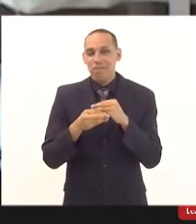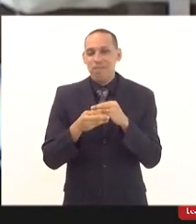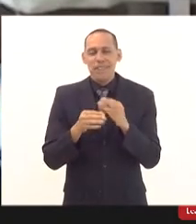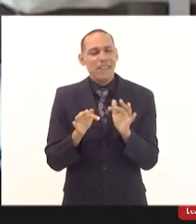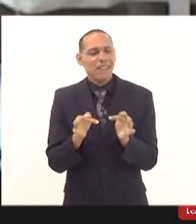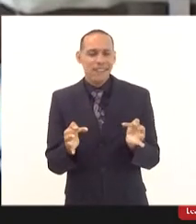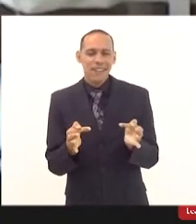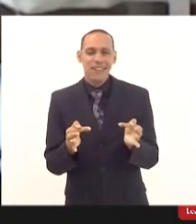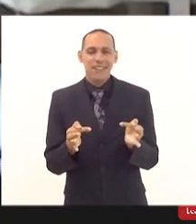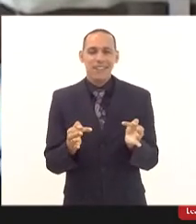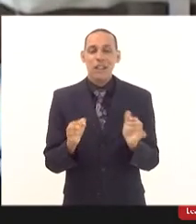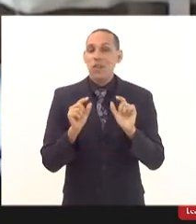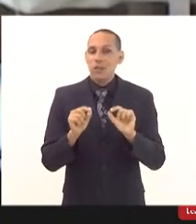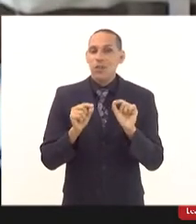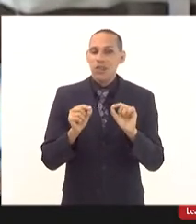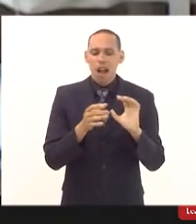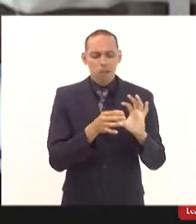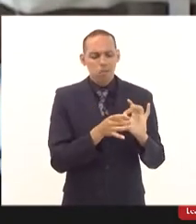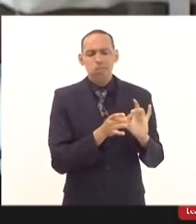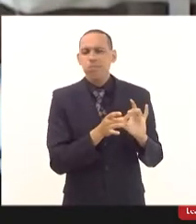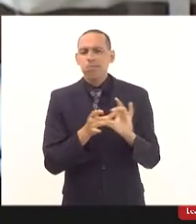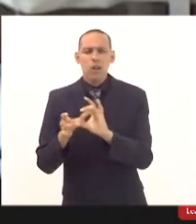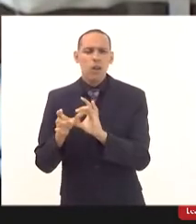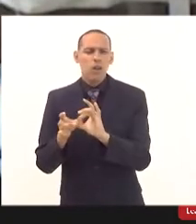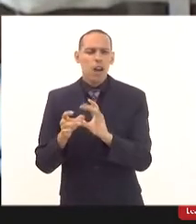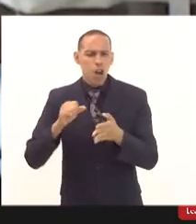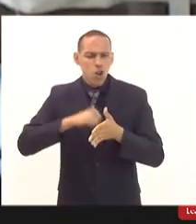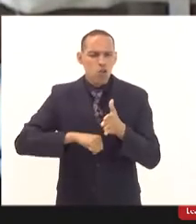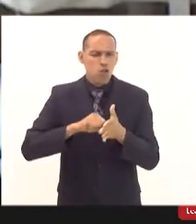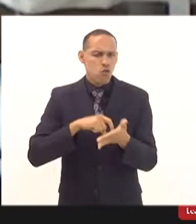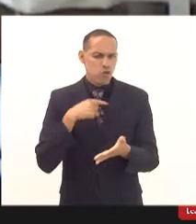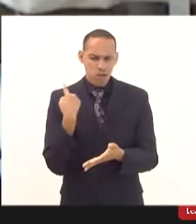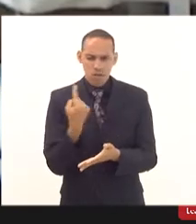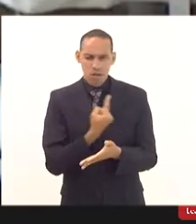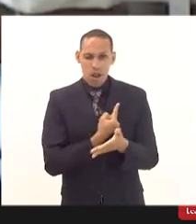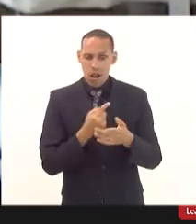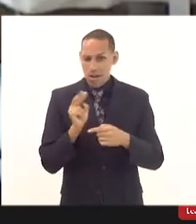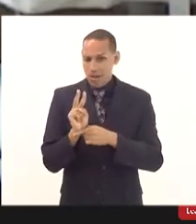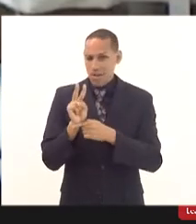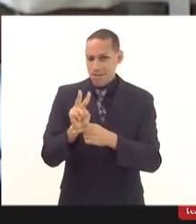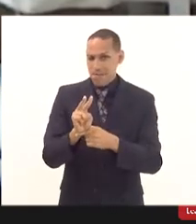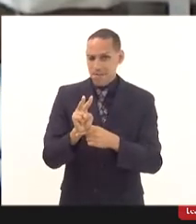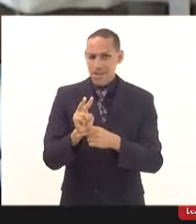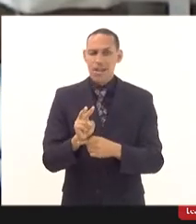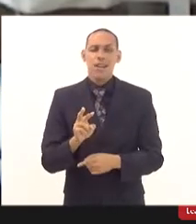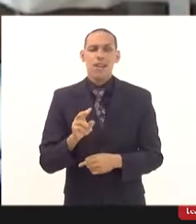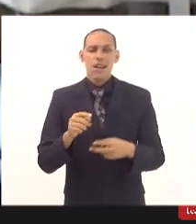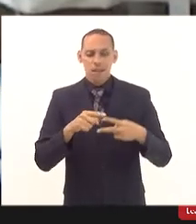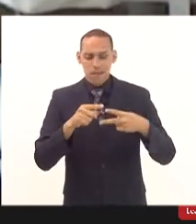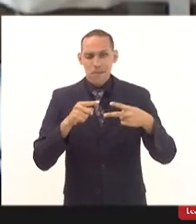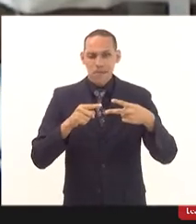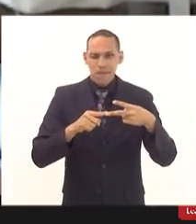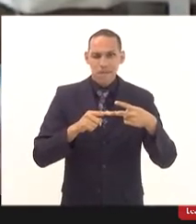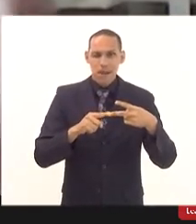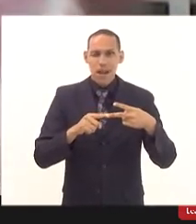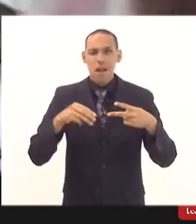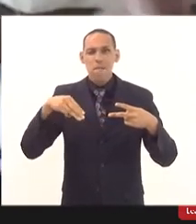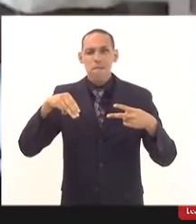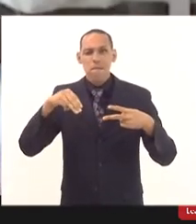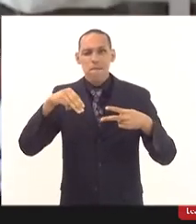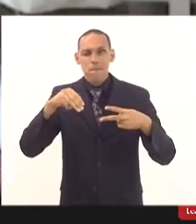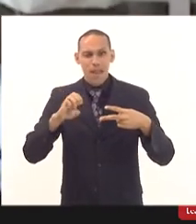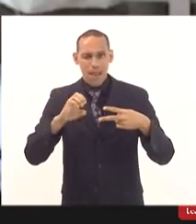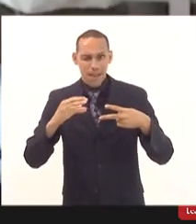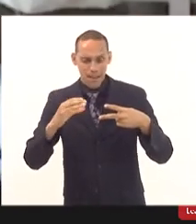debate contextualizar primeiro que essa luta específica de defesa das rádios MEC e Nacional ela está